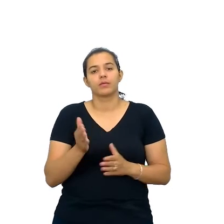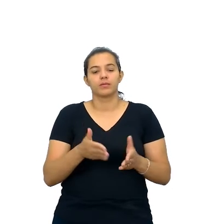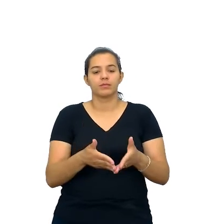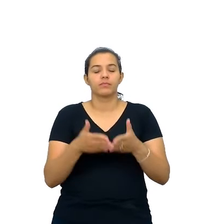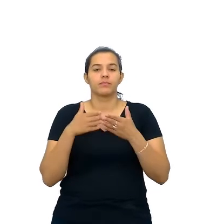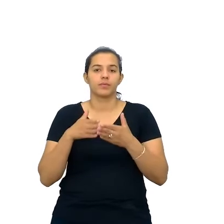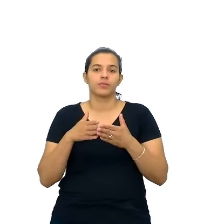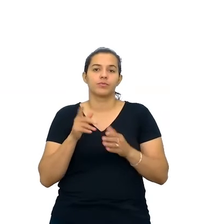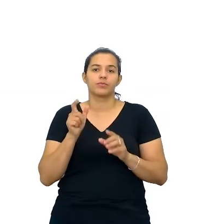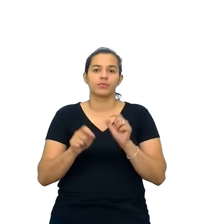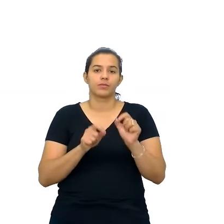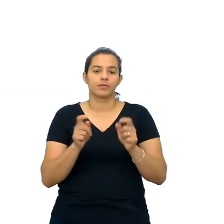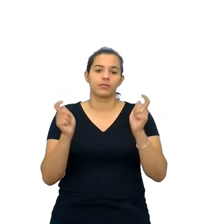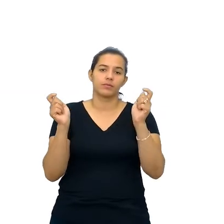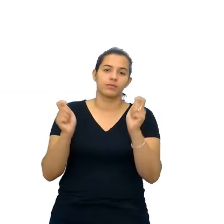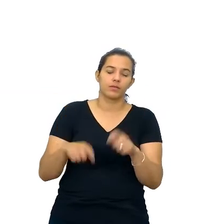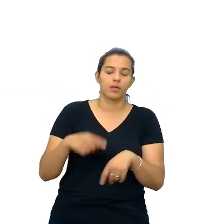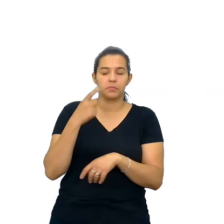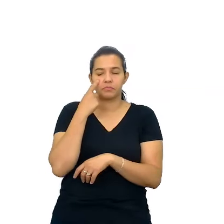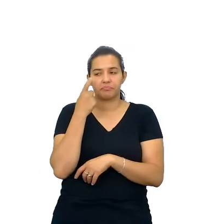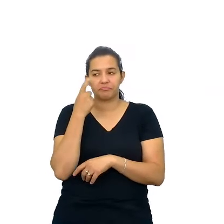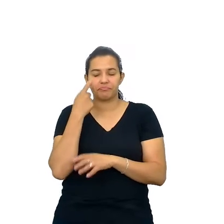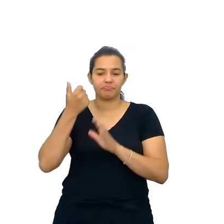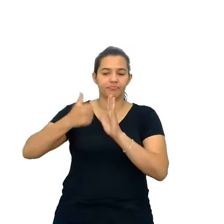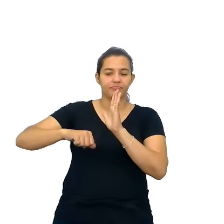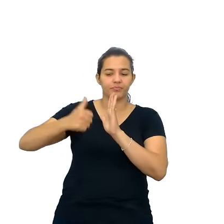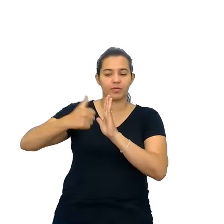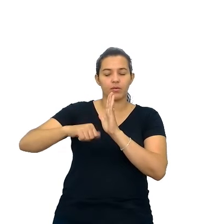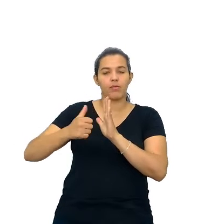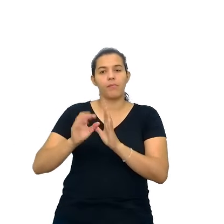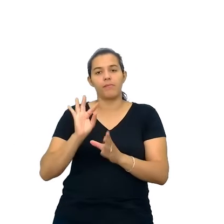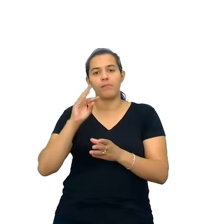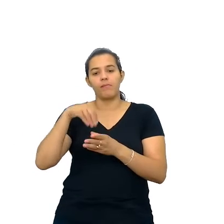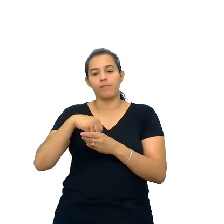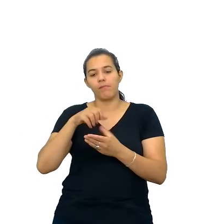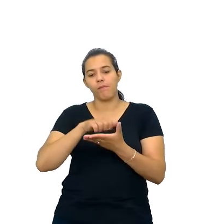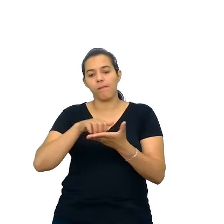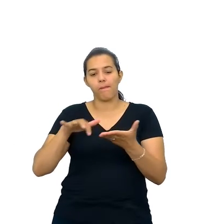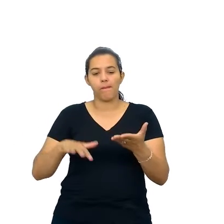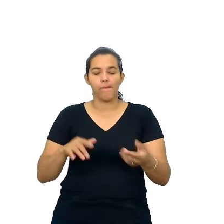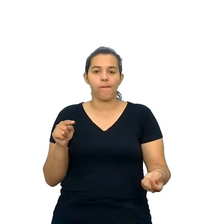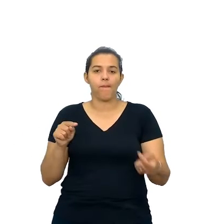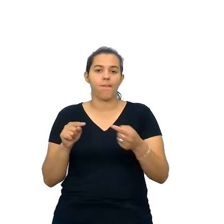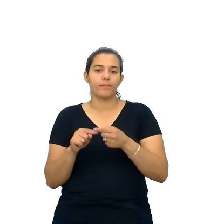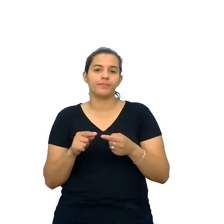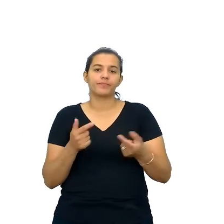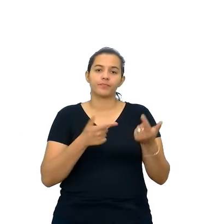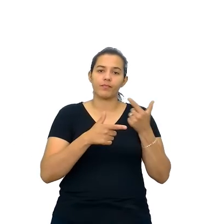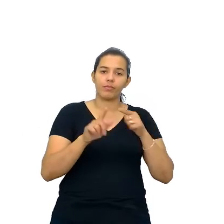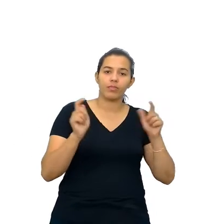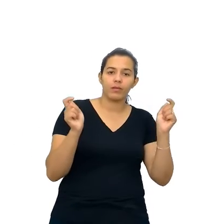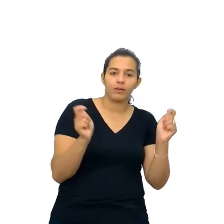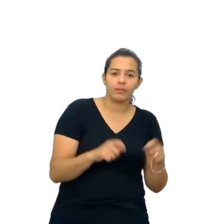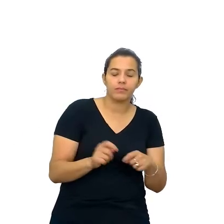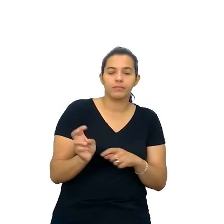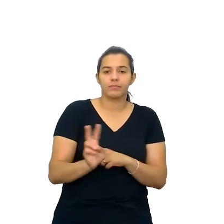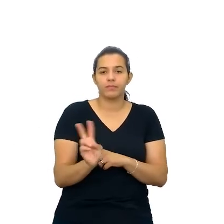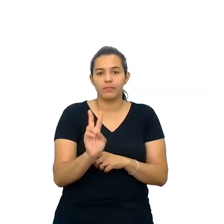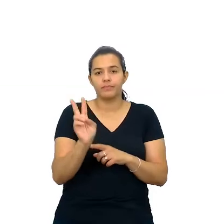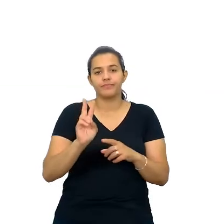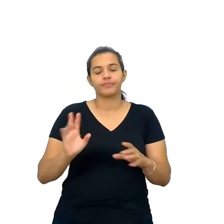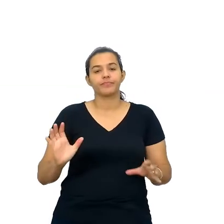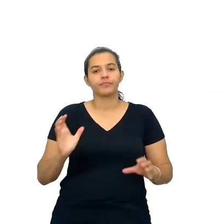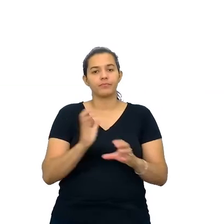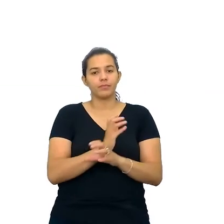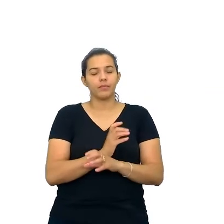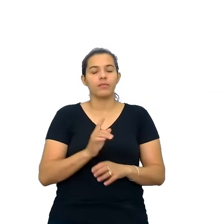gente possa verificar, o estudante possa verificar dentro dessa situação outros possíveis valores inteiros